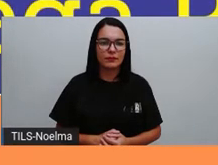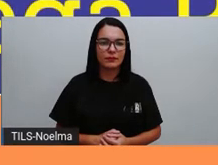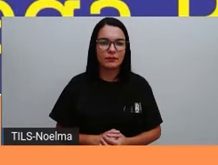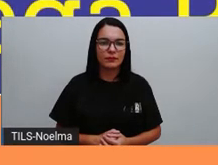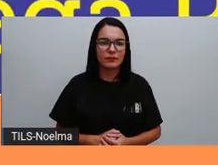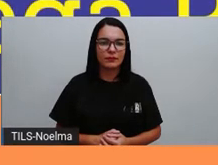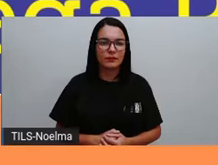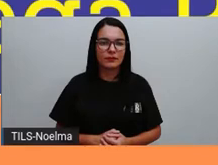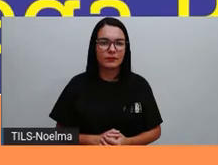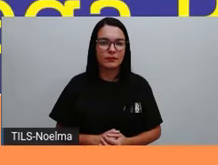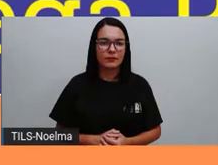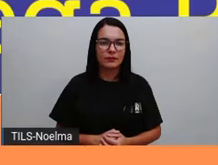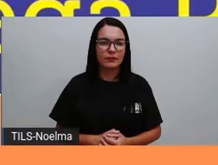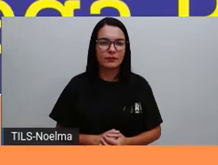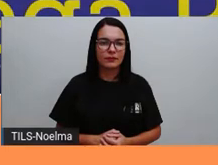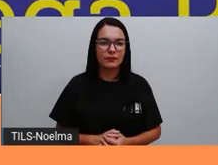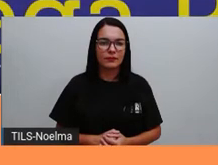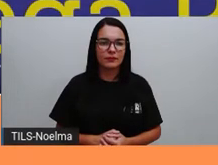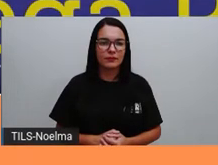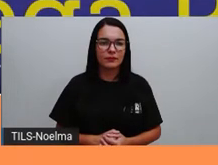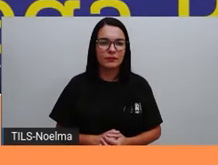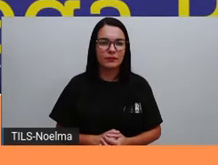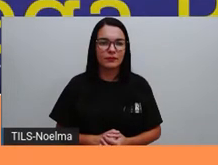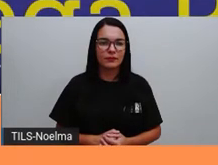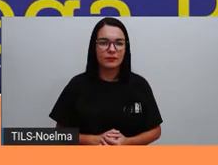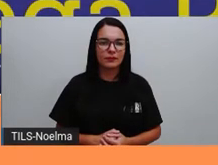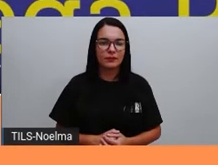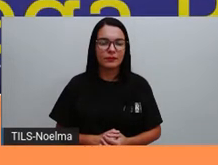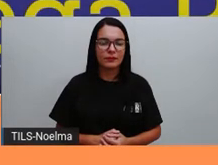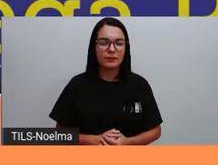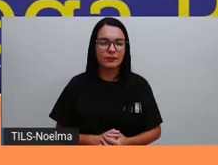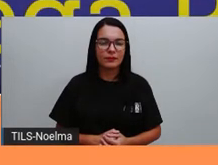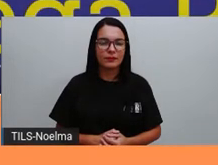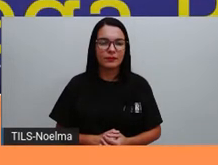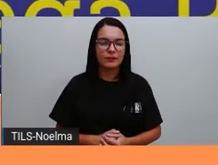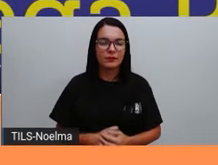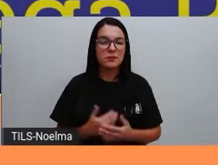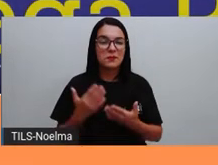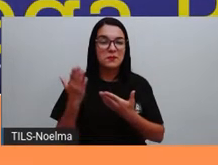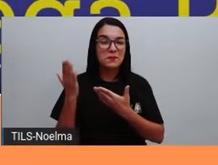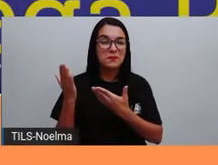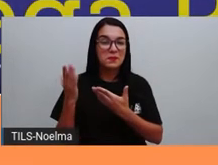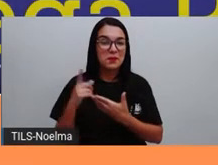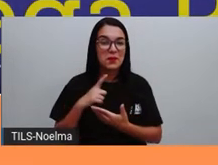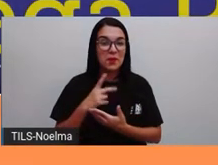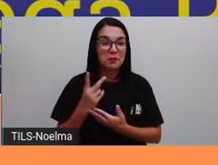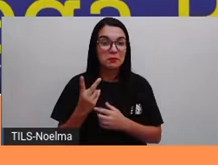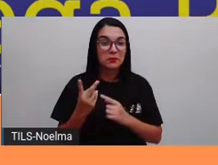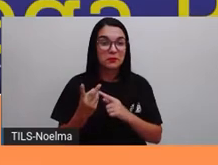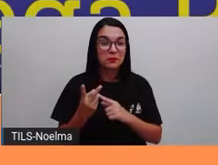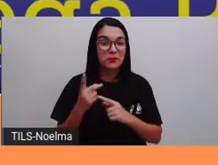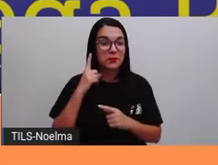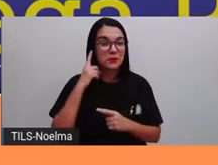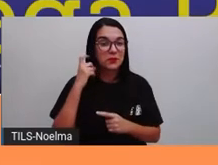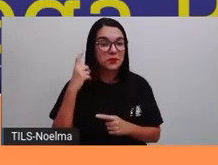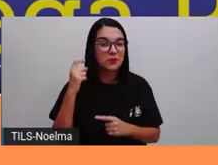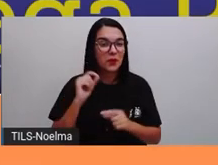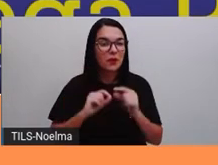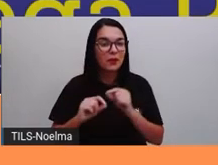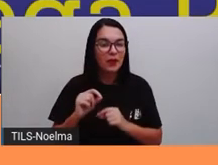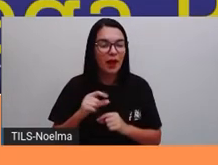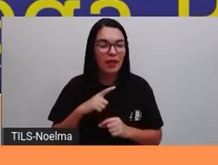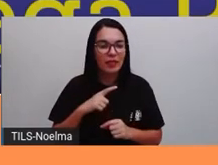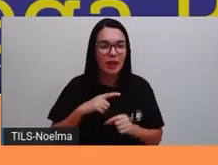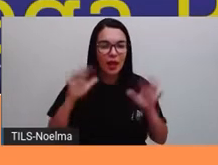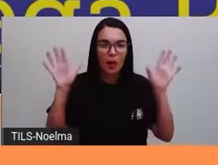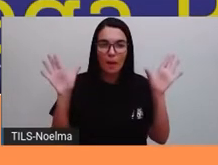E aí Oi e aí entraram dois sonhos aqui né primeiro a gente viu ali